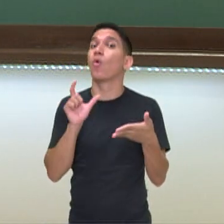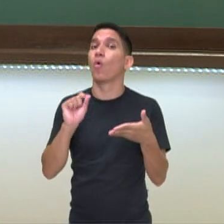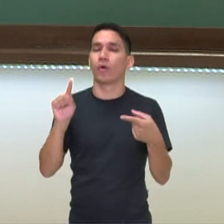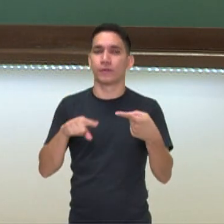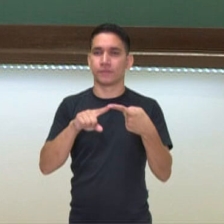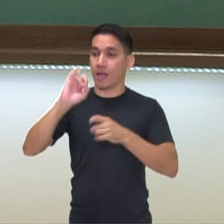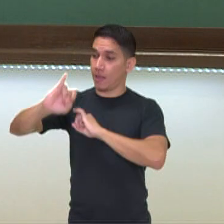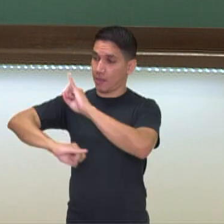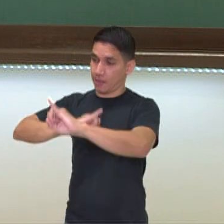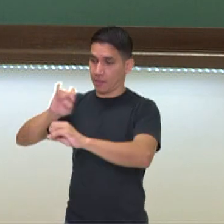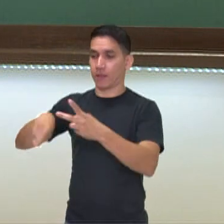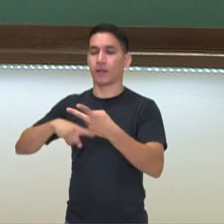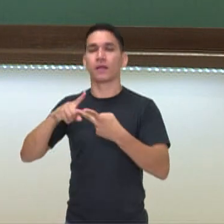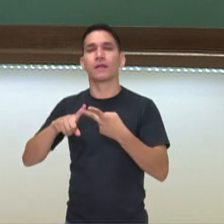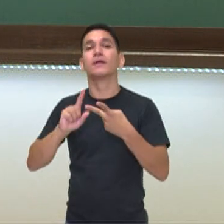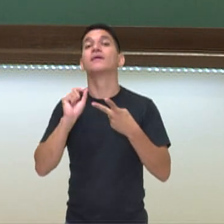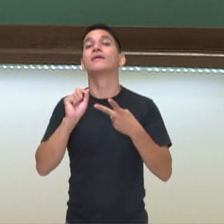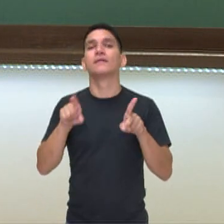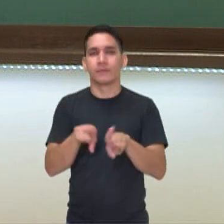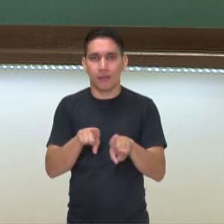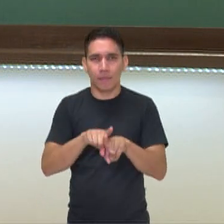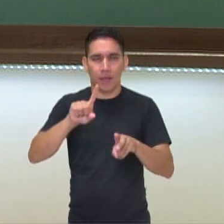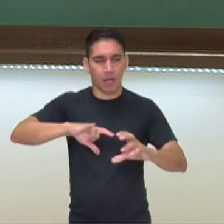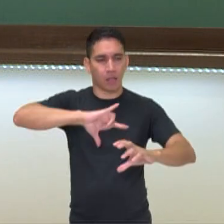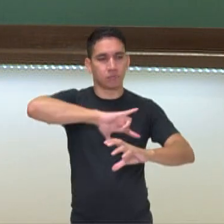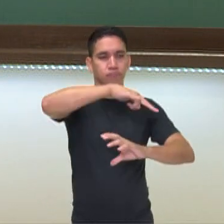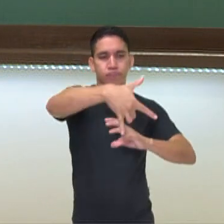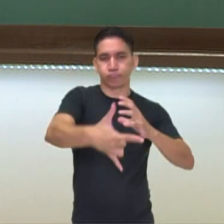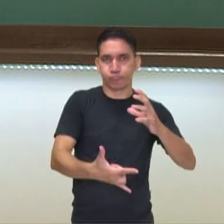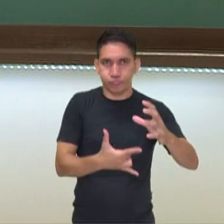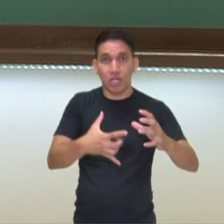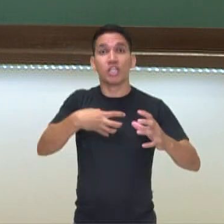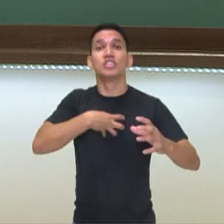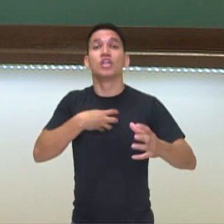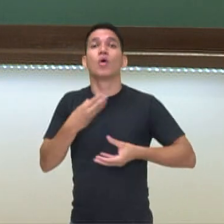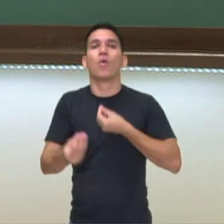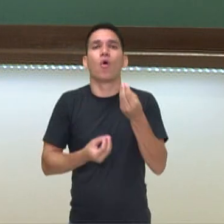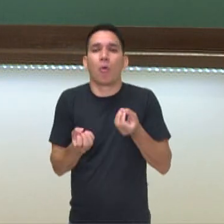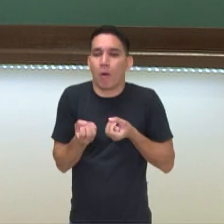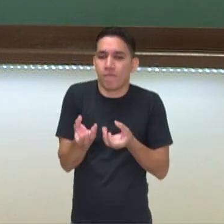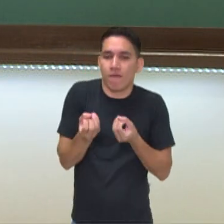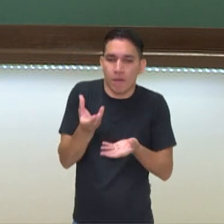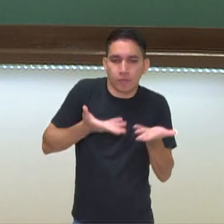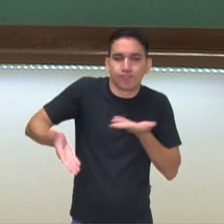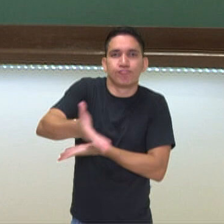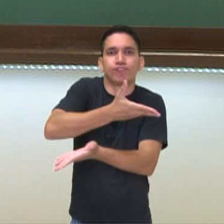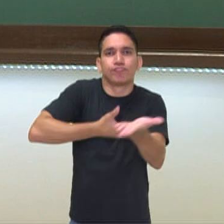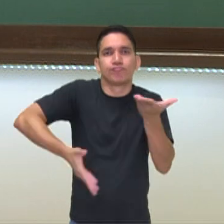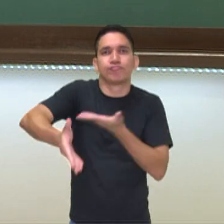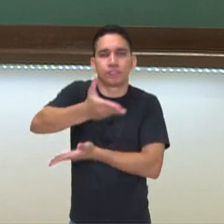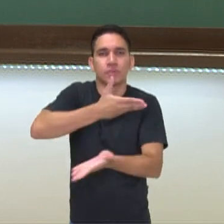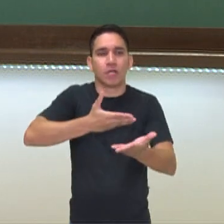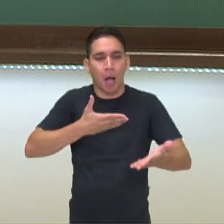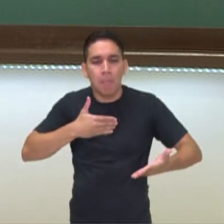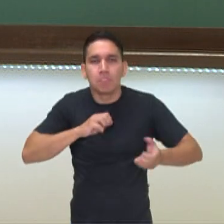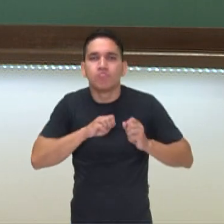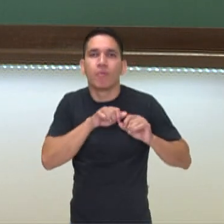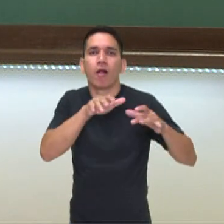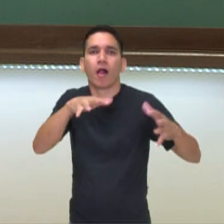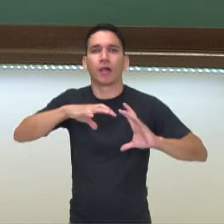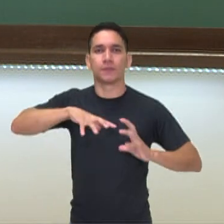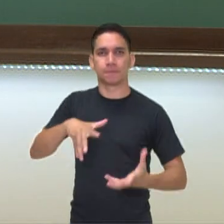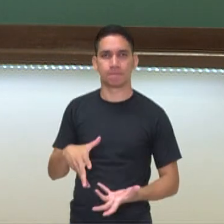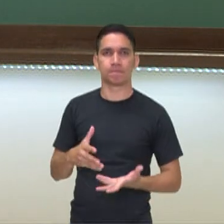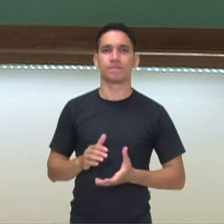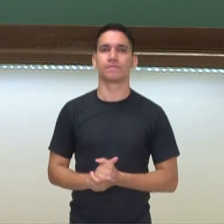à internet e também aos satélites e a forma com que os fluxos eles vêm circulando no